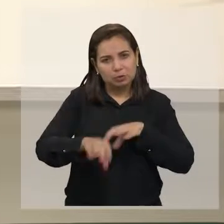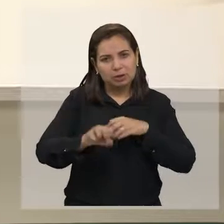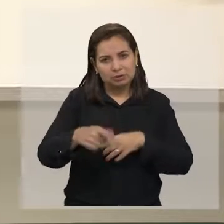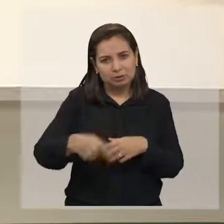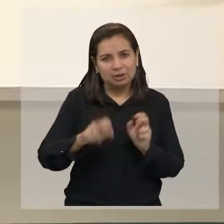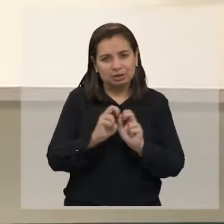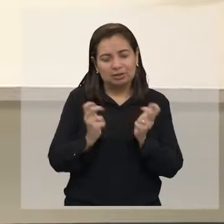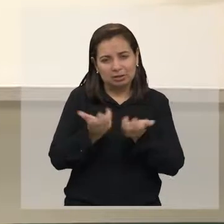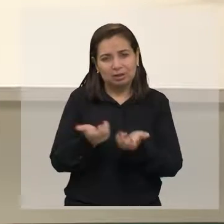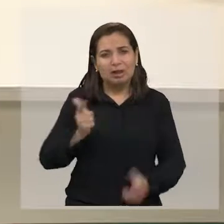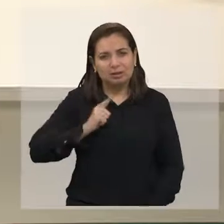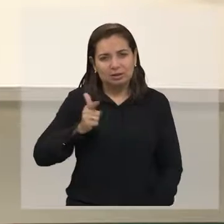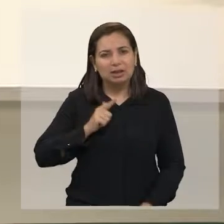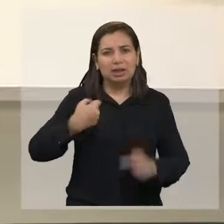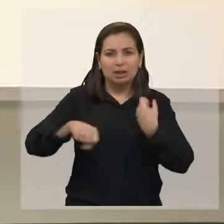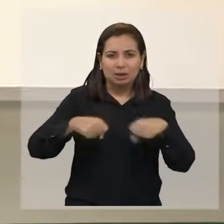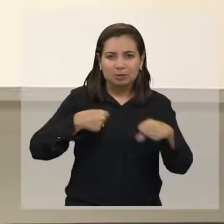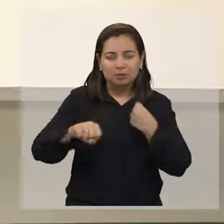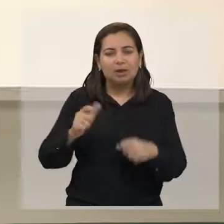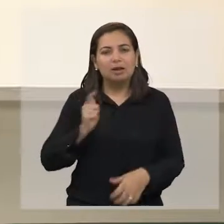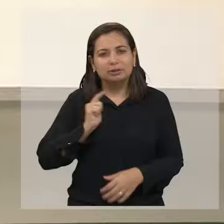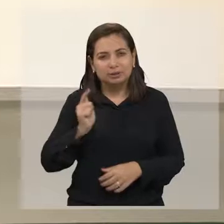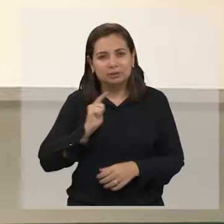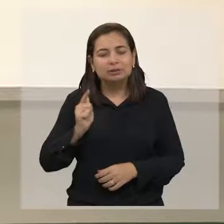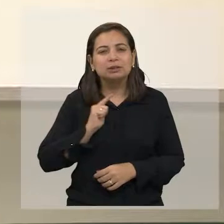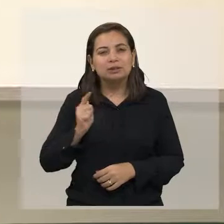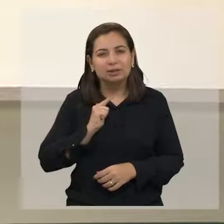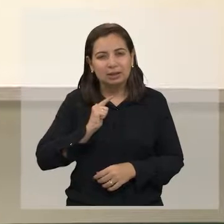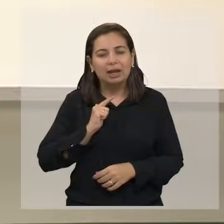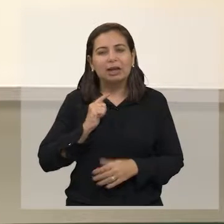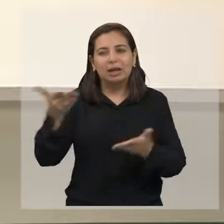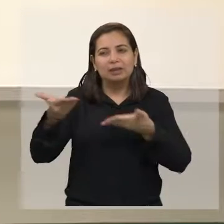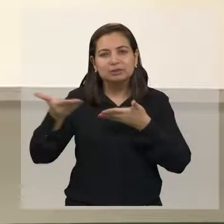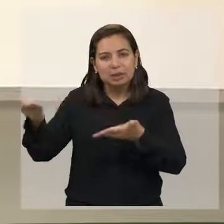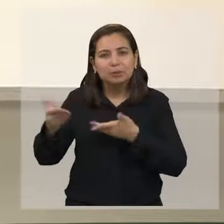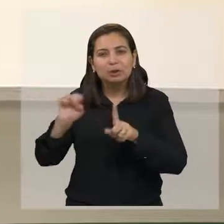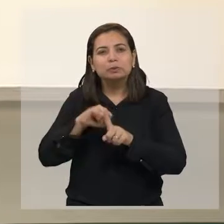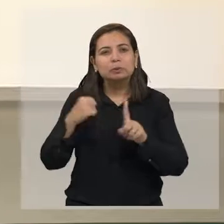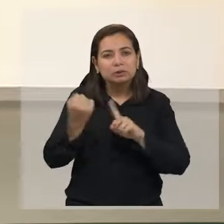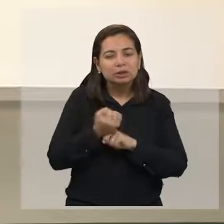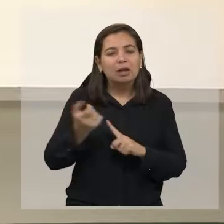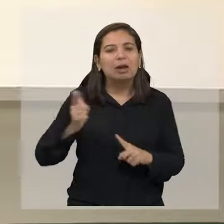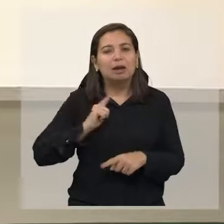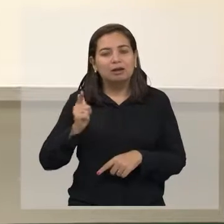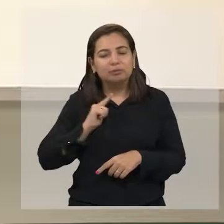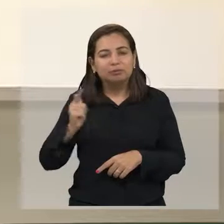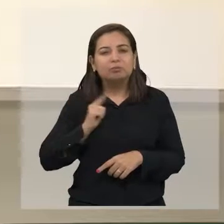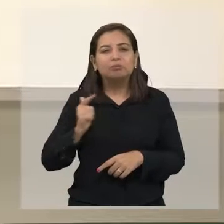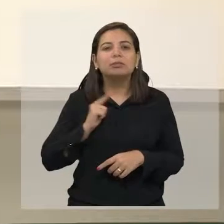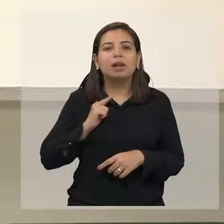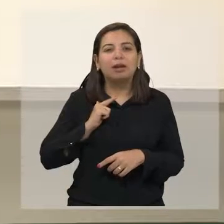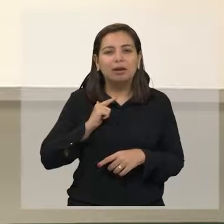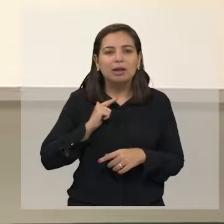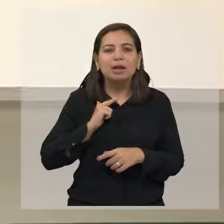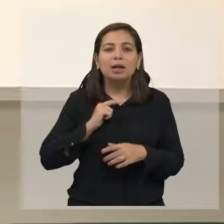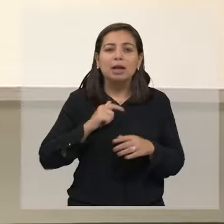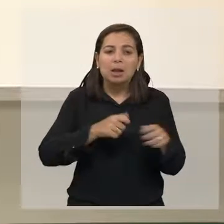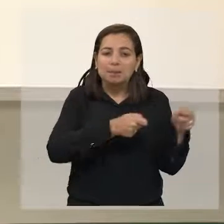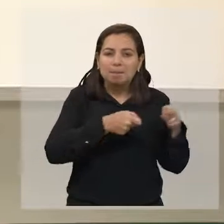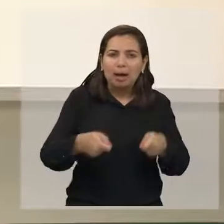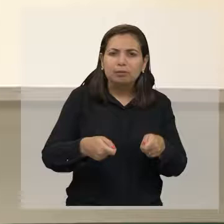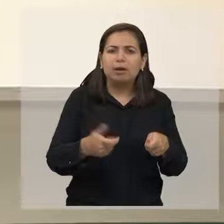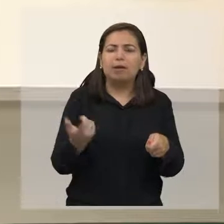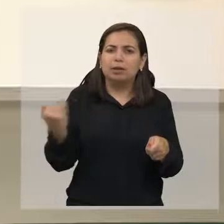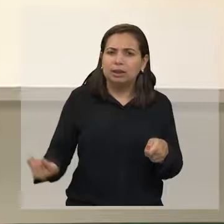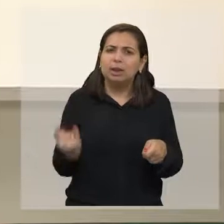Câmara vem debatendo, vem recebendo a sociedade, os senhores têm deliberado sobre matérias importantes, não é?